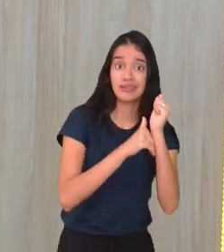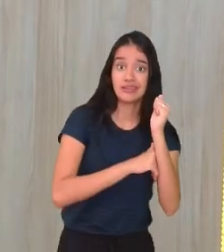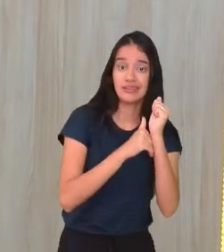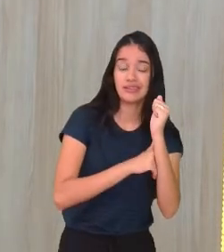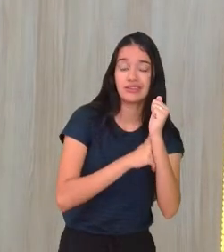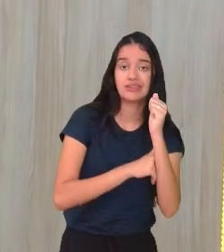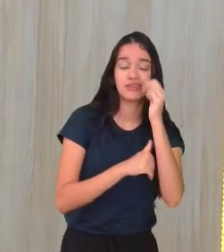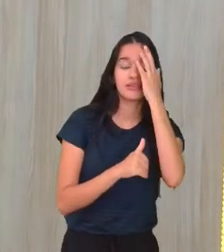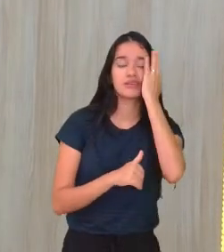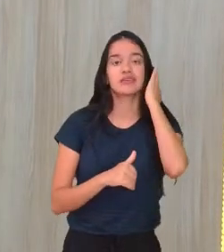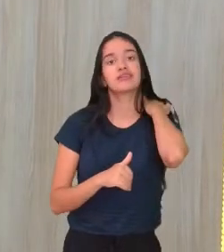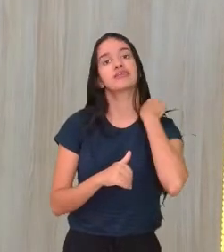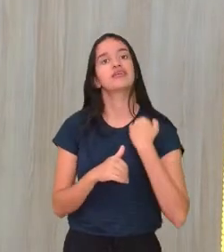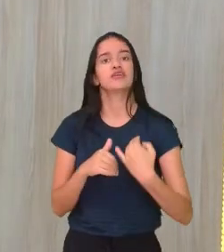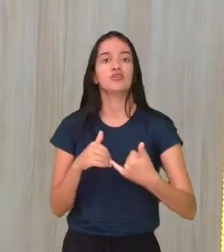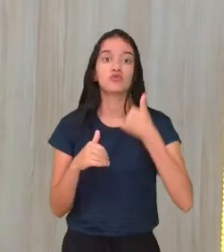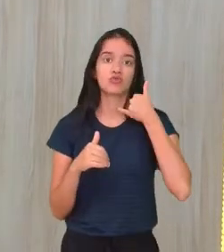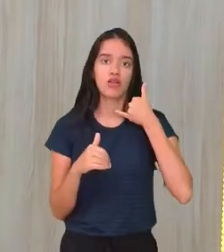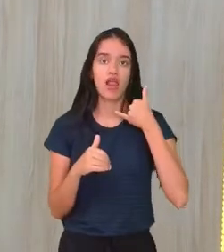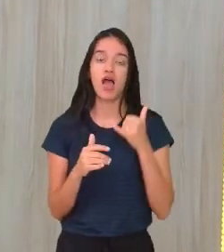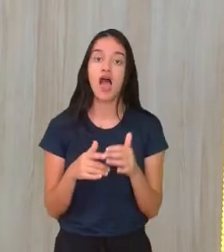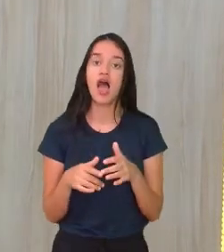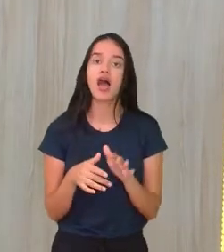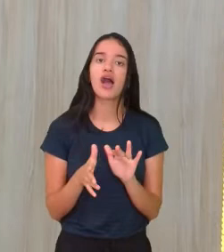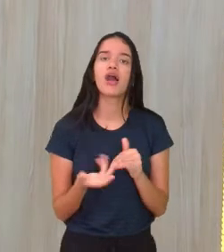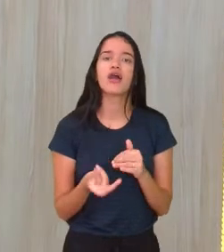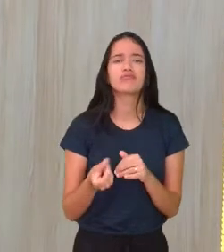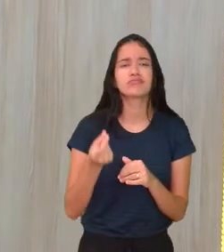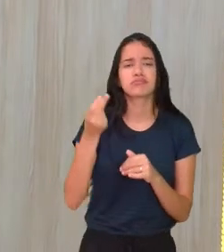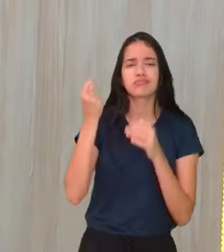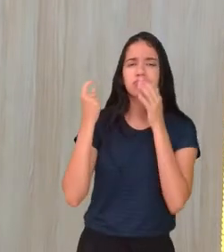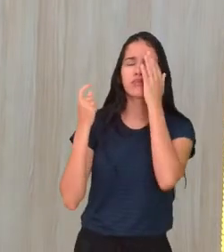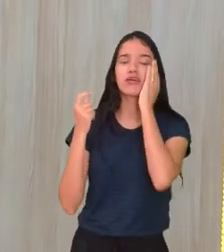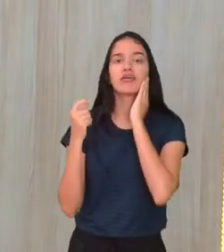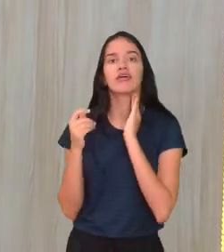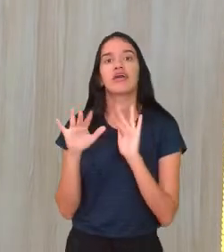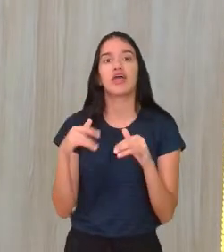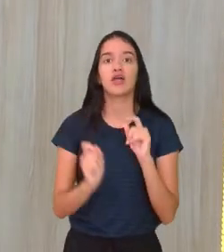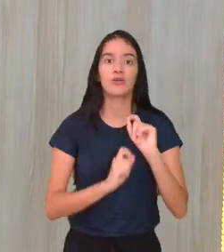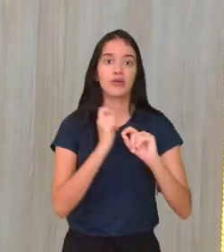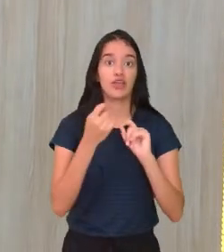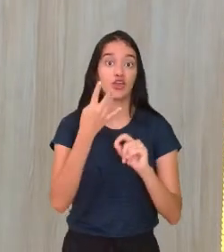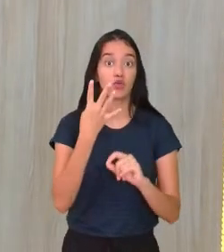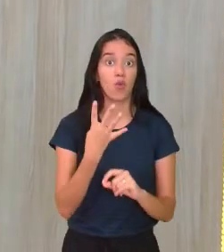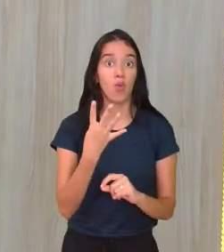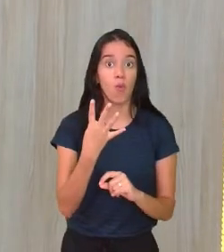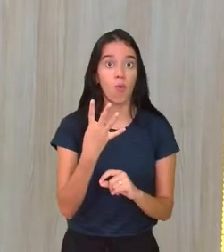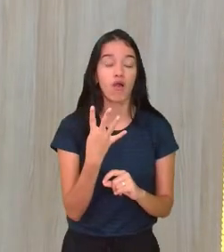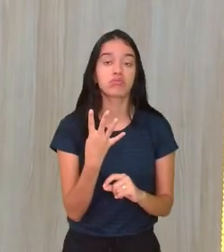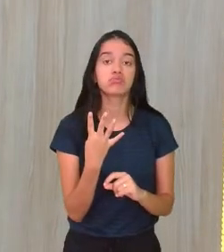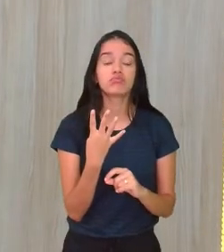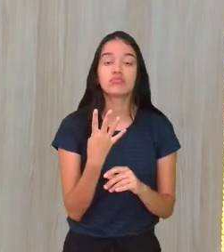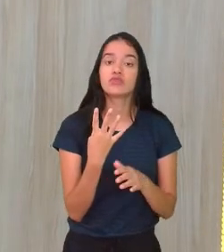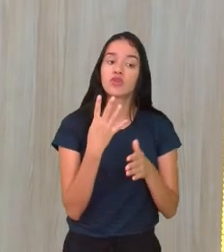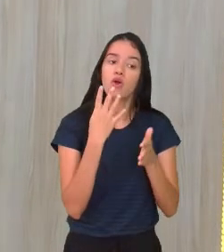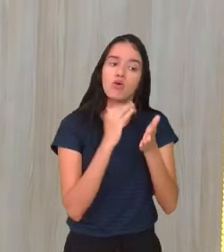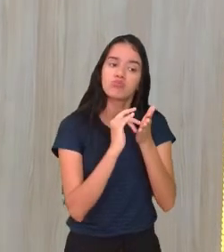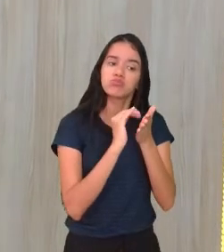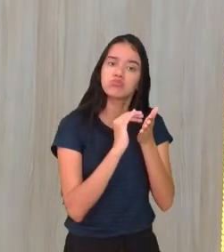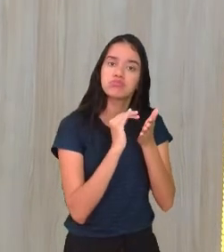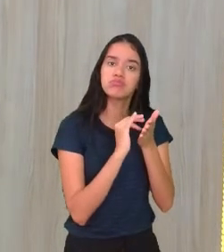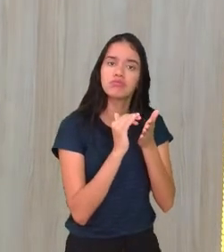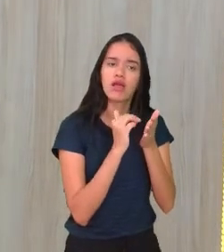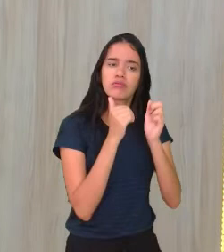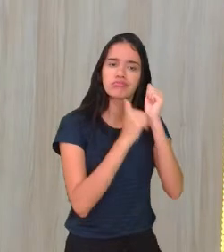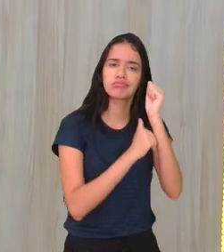celular, certo? Antigamente, a senha era algo com 4 dígitos. Depois, eles